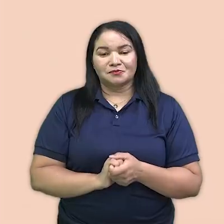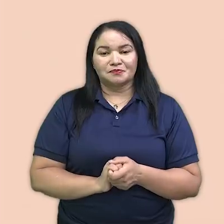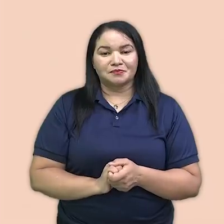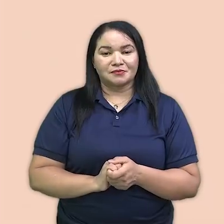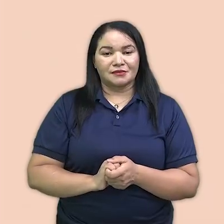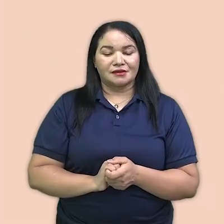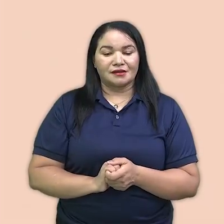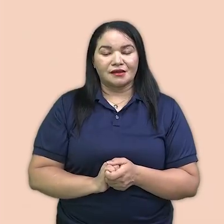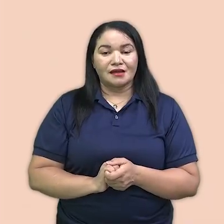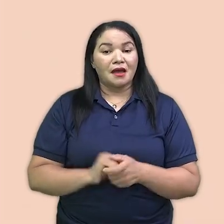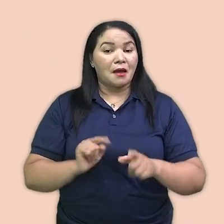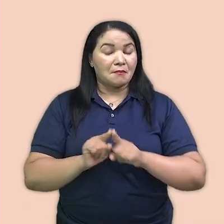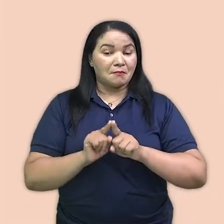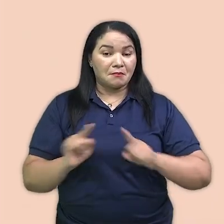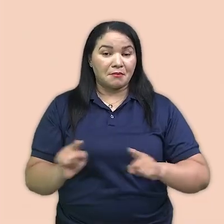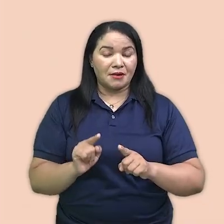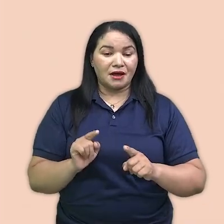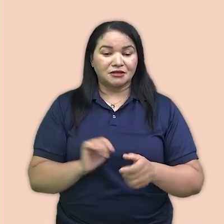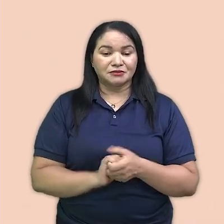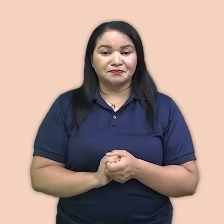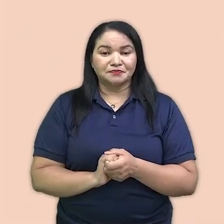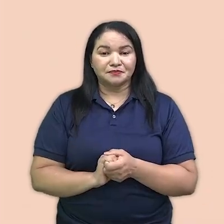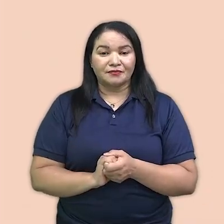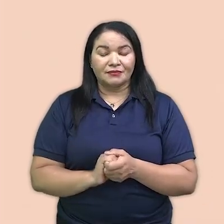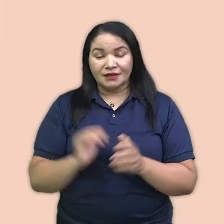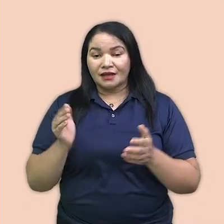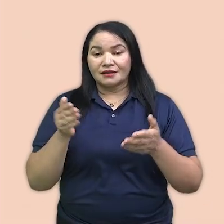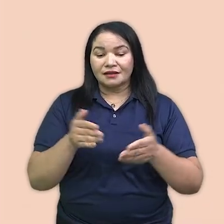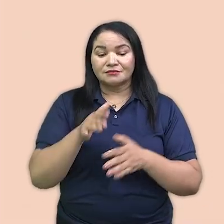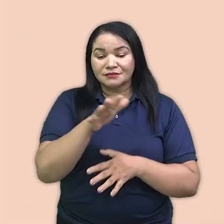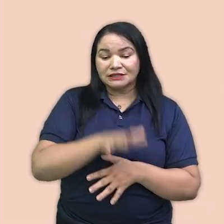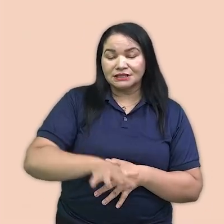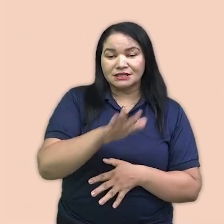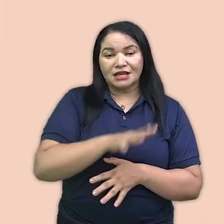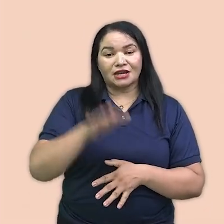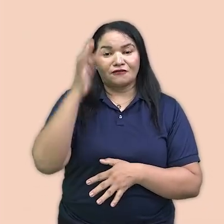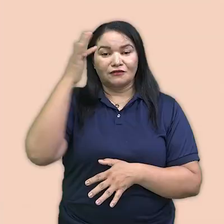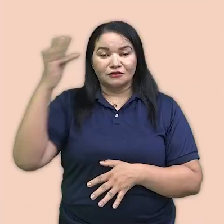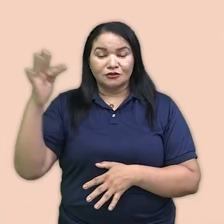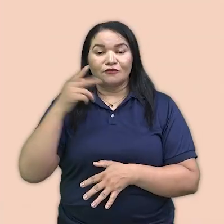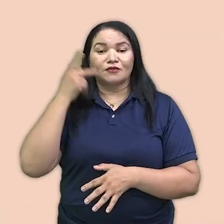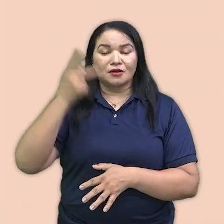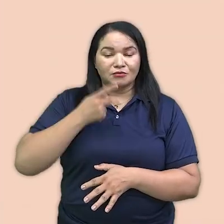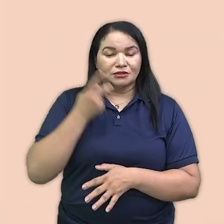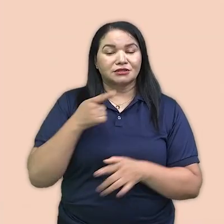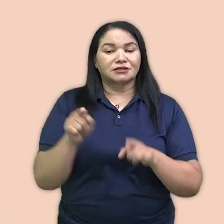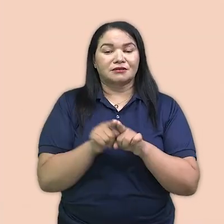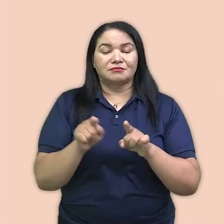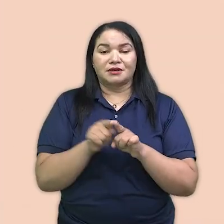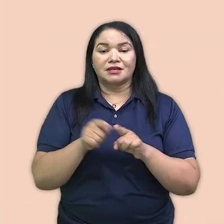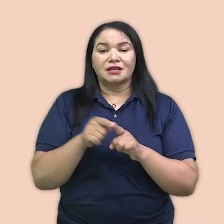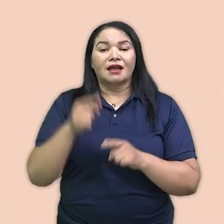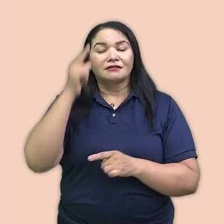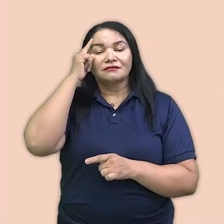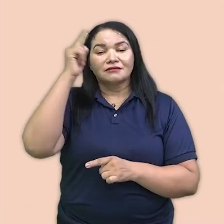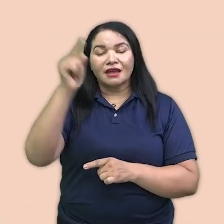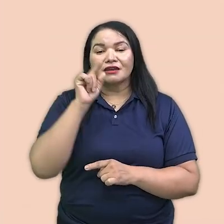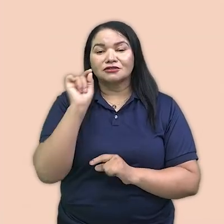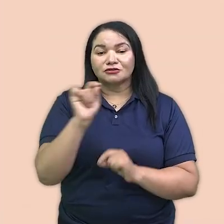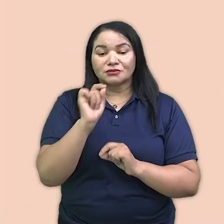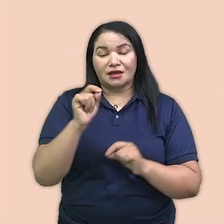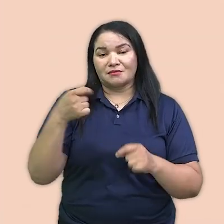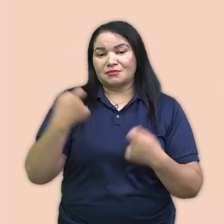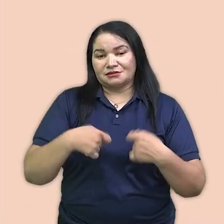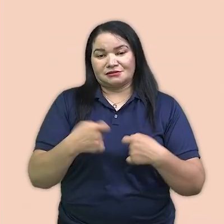grandes questionamentos aí. E quando nós entramos no campo da filosofia política, nós falamos dessa ideia de ter cada vez mais